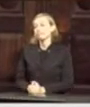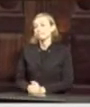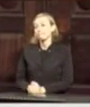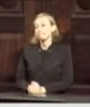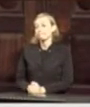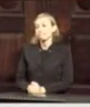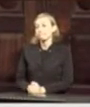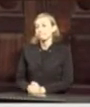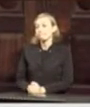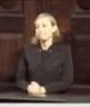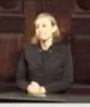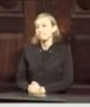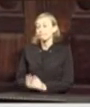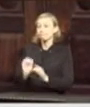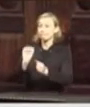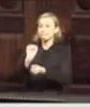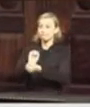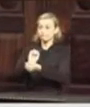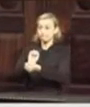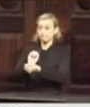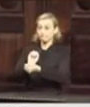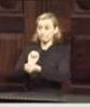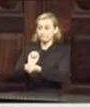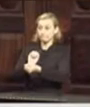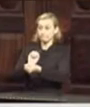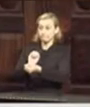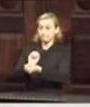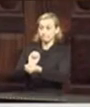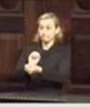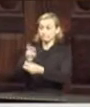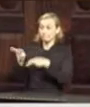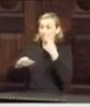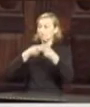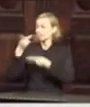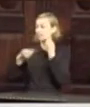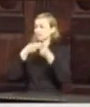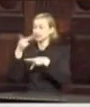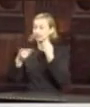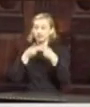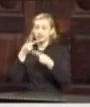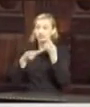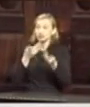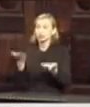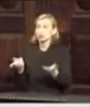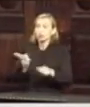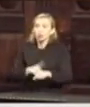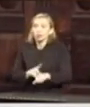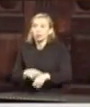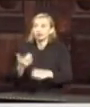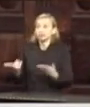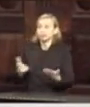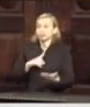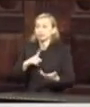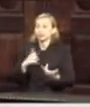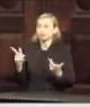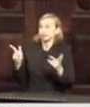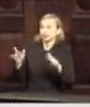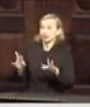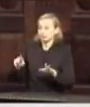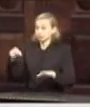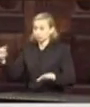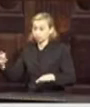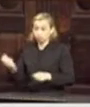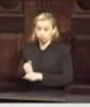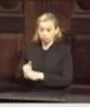Então, vamos parar com o alarde de como se esse momento tivesse alguma coisa diferente de outros